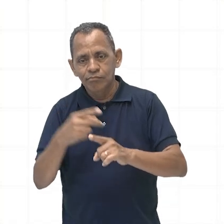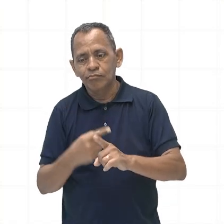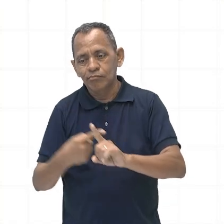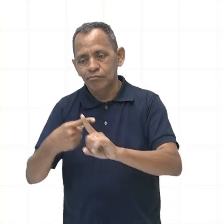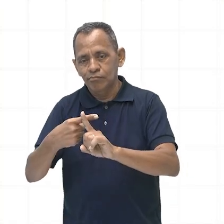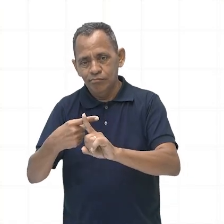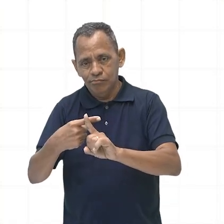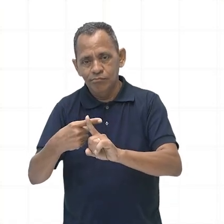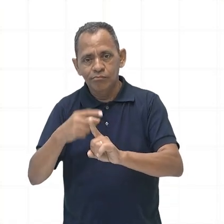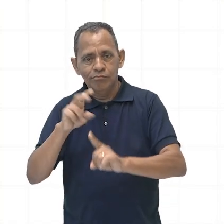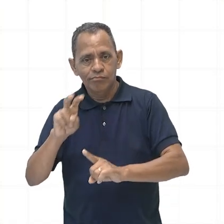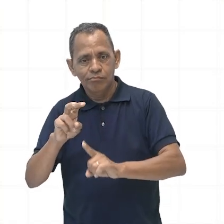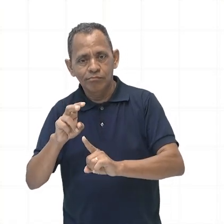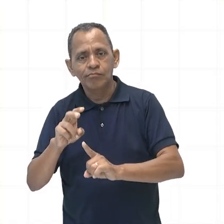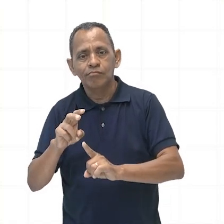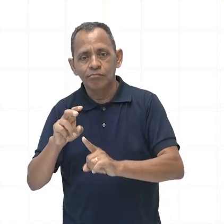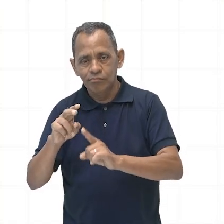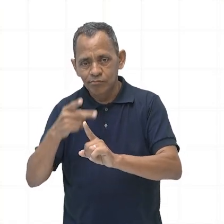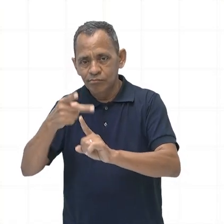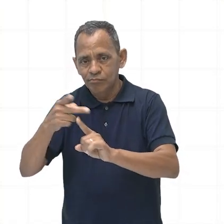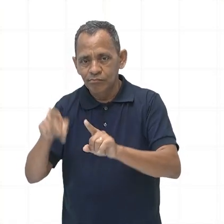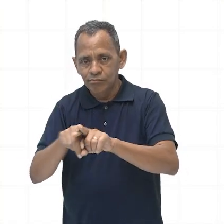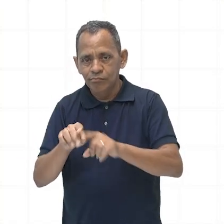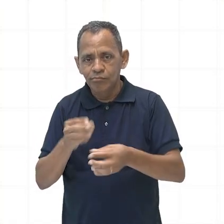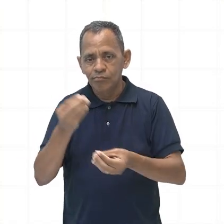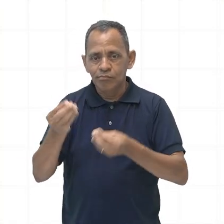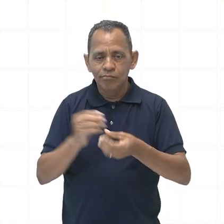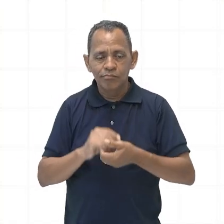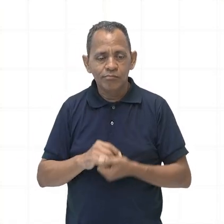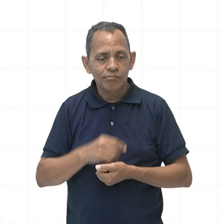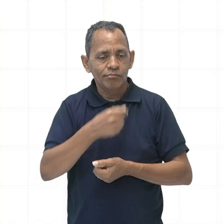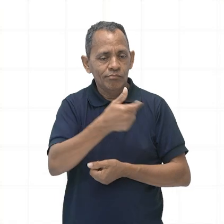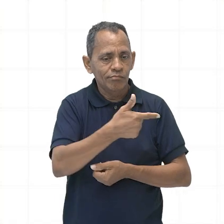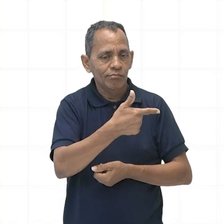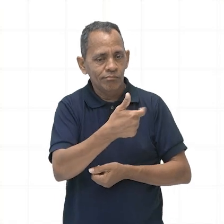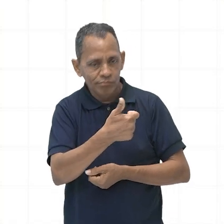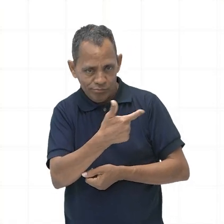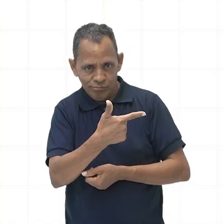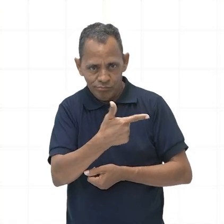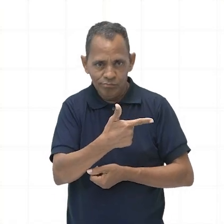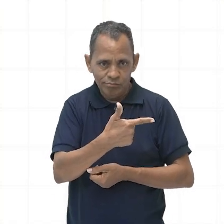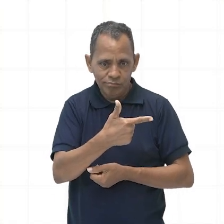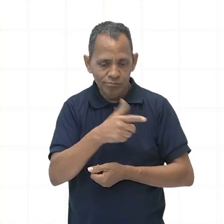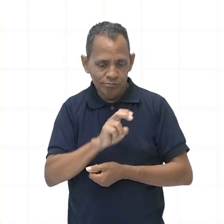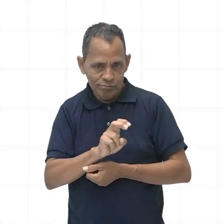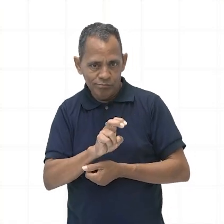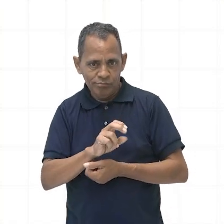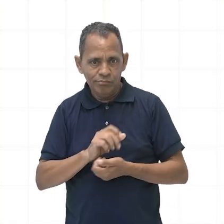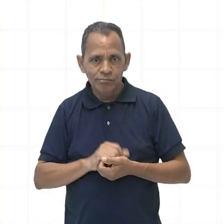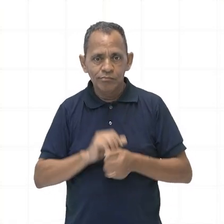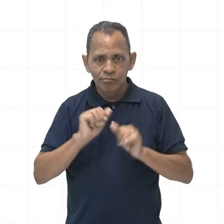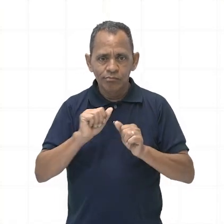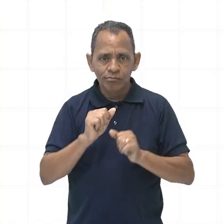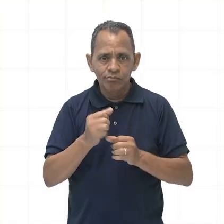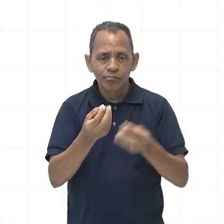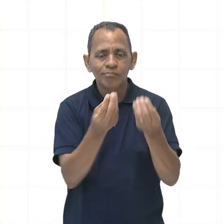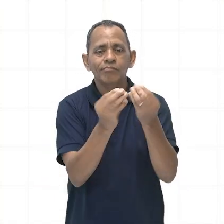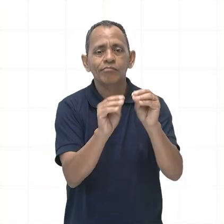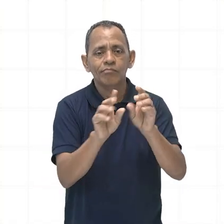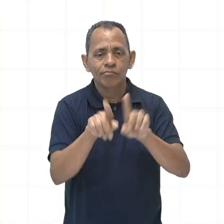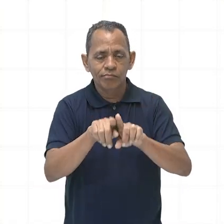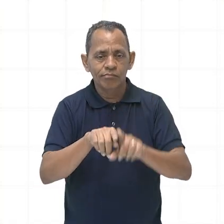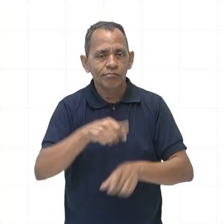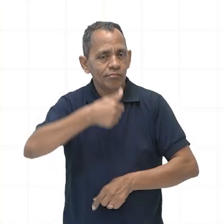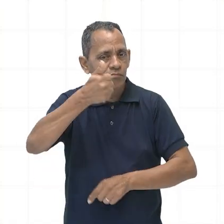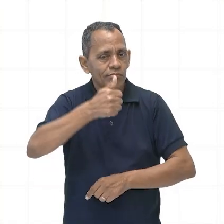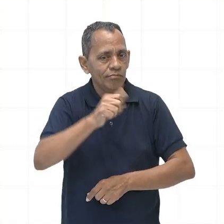ao quadrado. E essa ordem aqui de 12 e 5, eu poderia colocar 5 e depois o 12? Pode